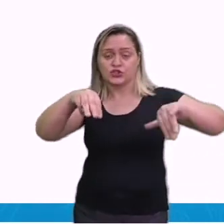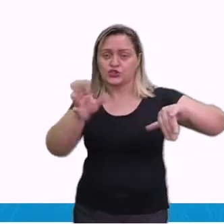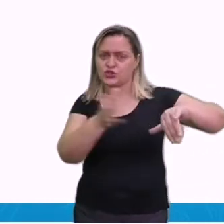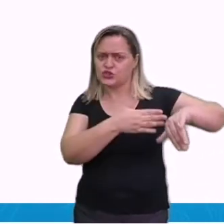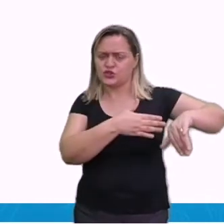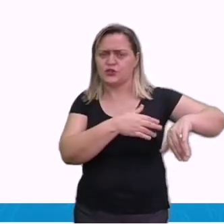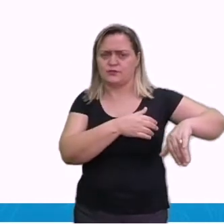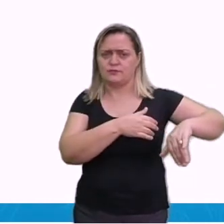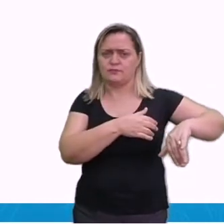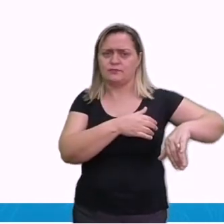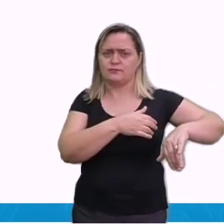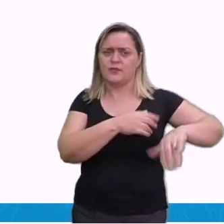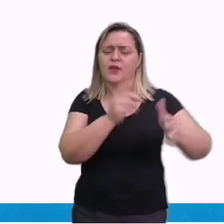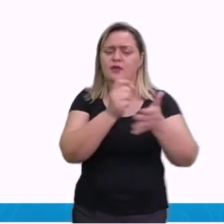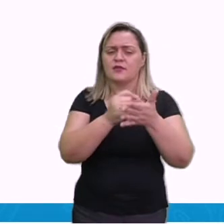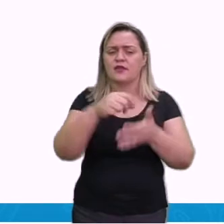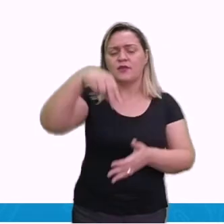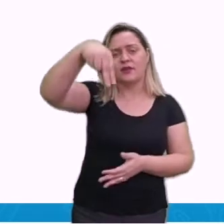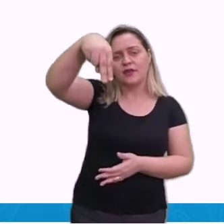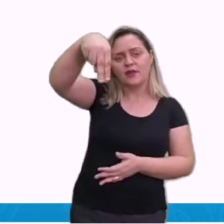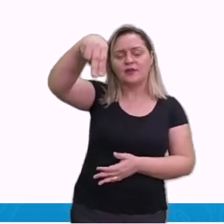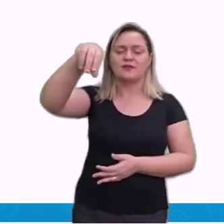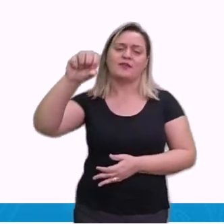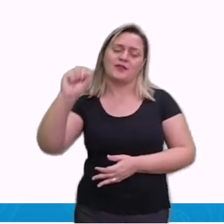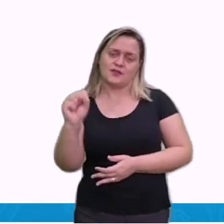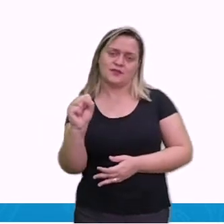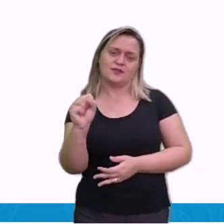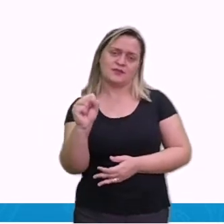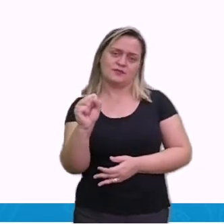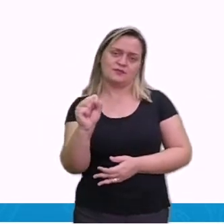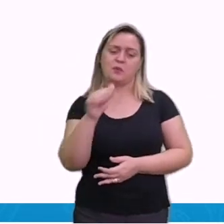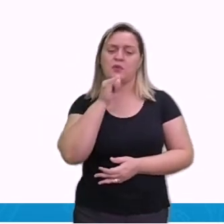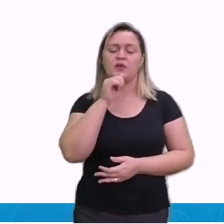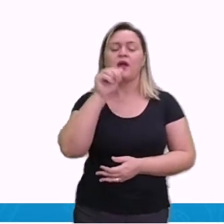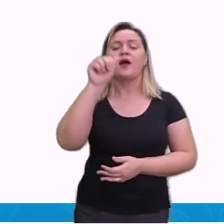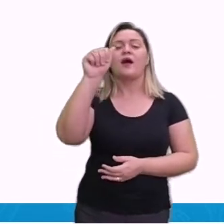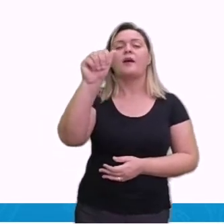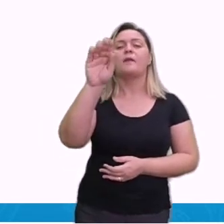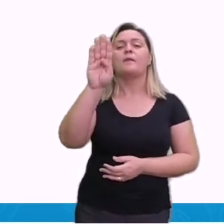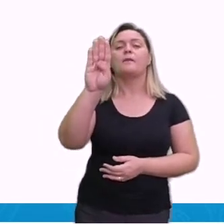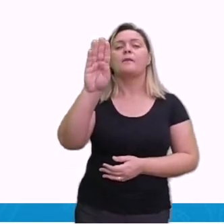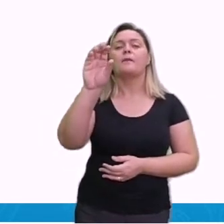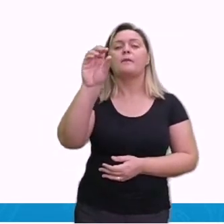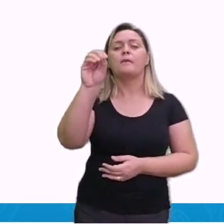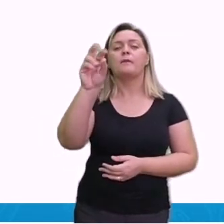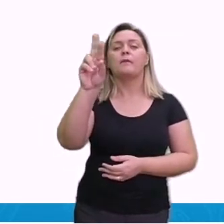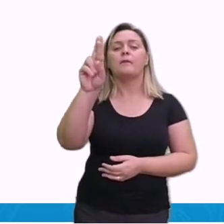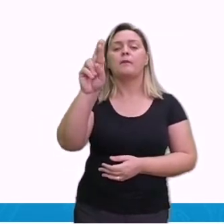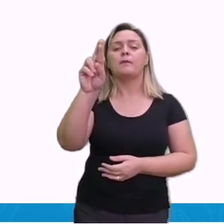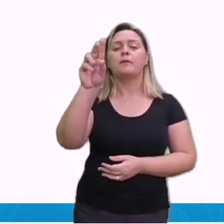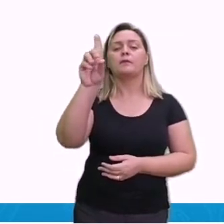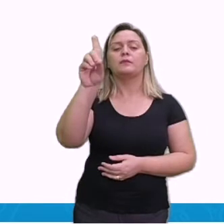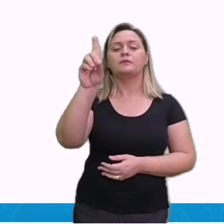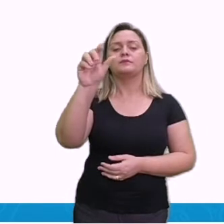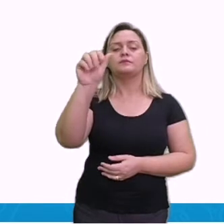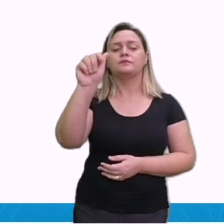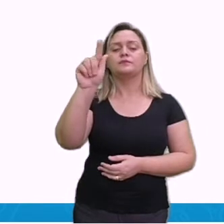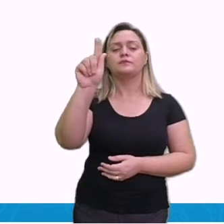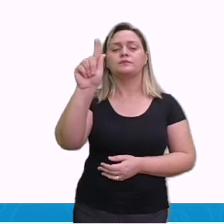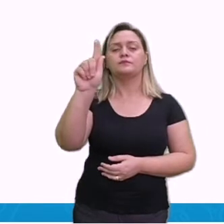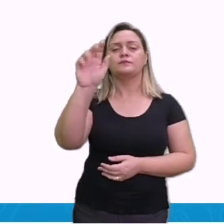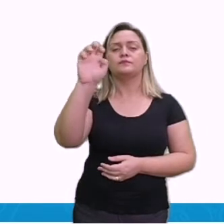em abordagens. Na língua portuguesa, não existe o S no final da